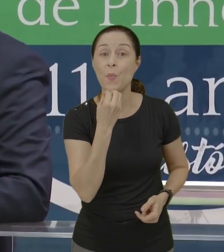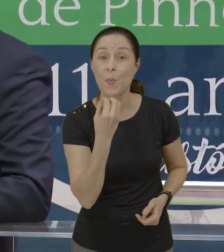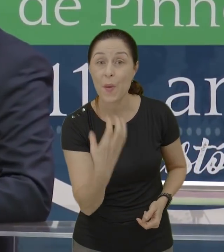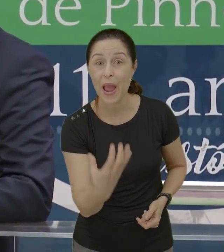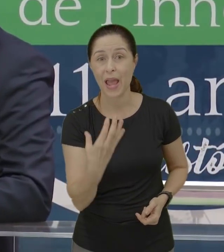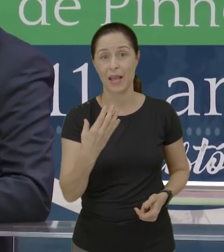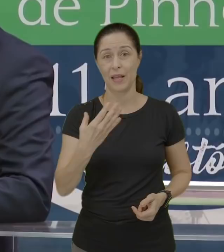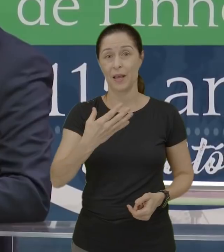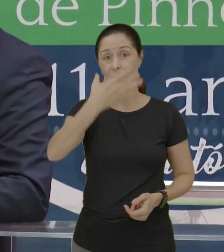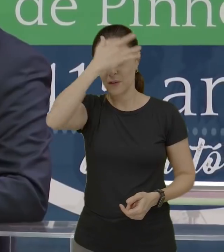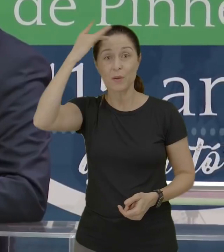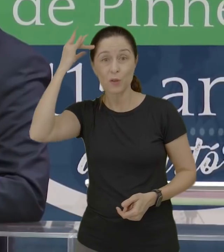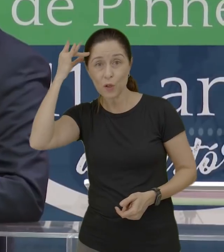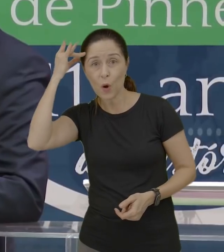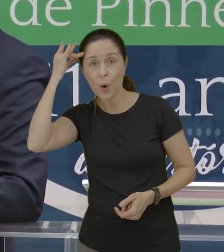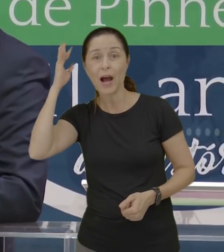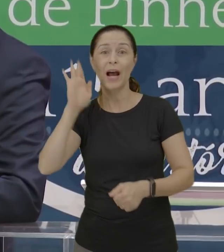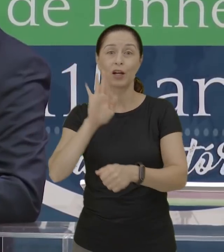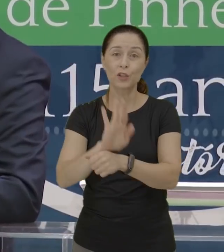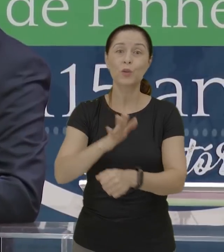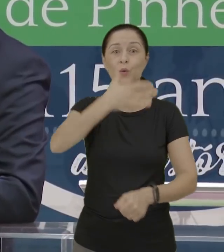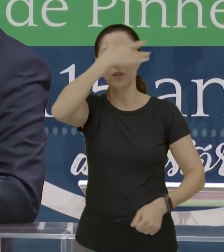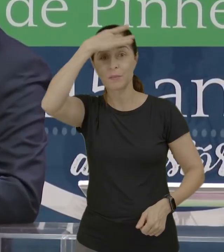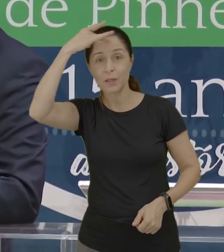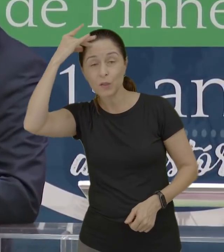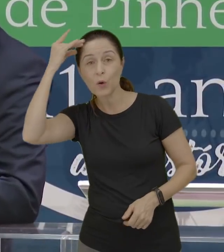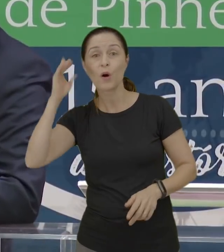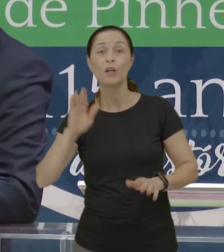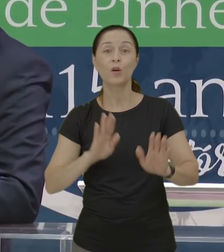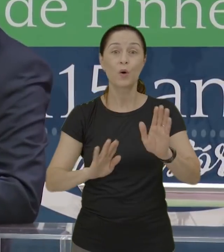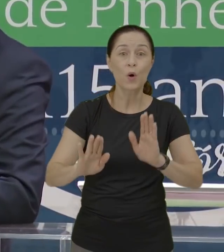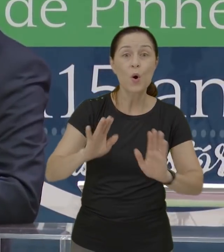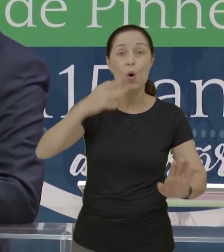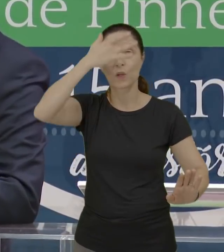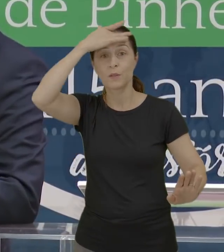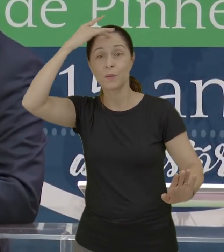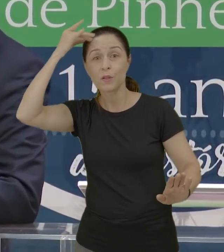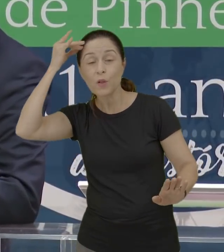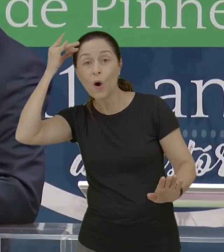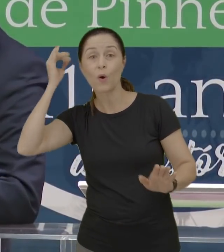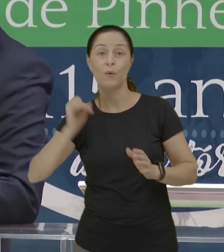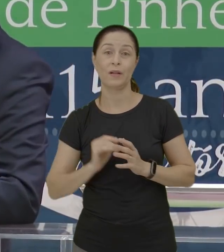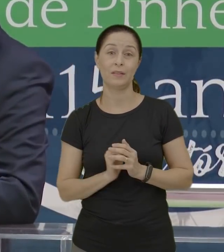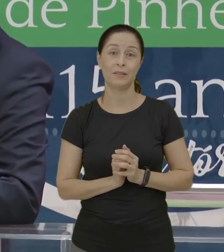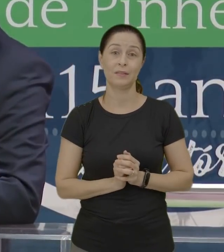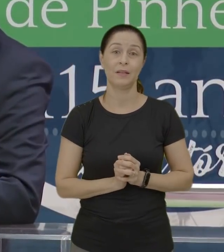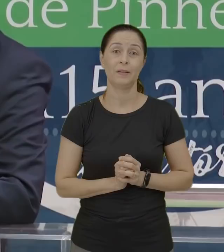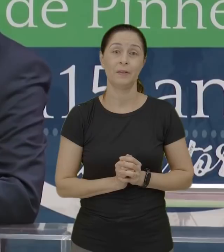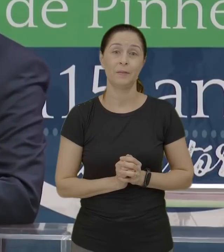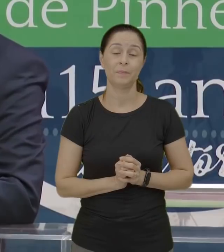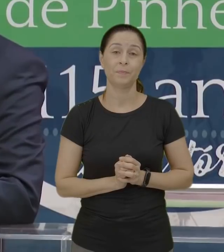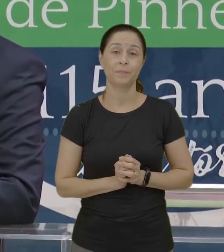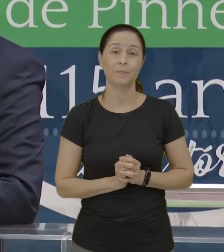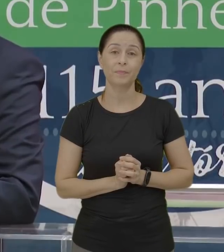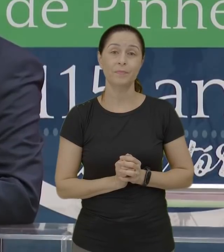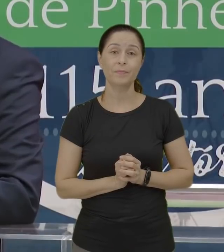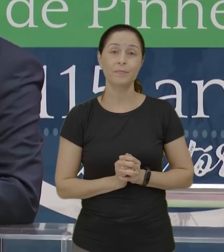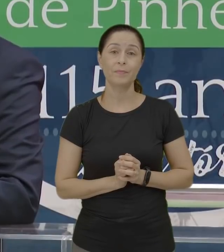com isso? Ele está querendo dizer com isso que ainda que você não receba o